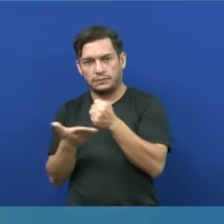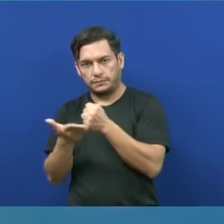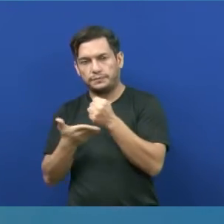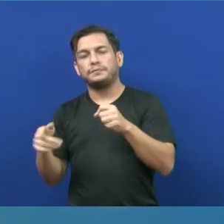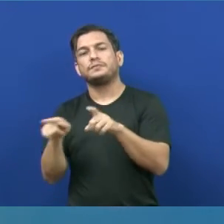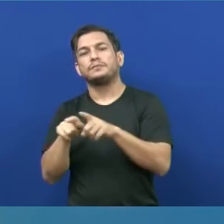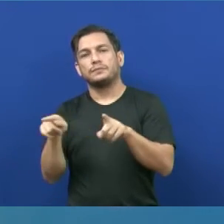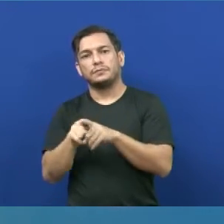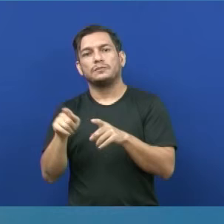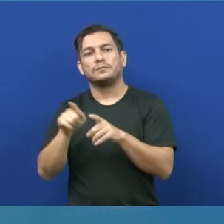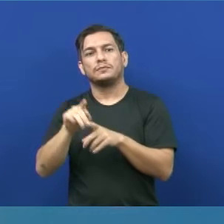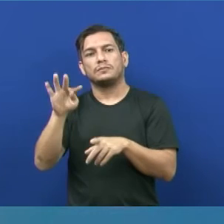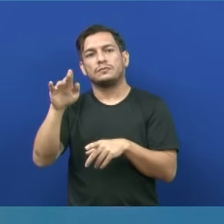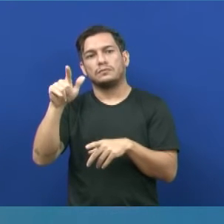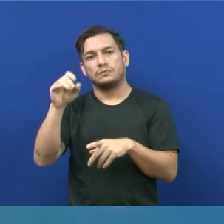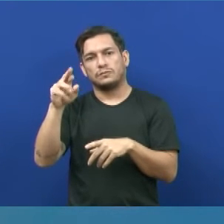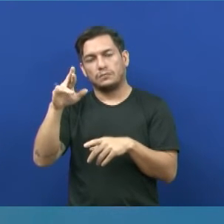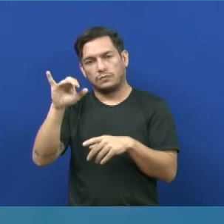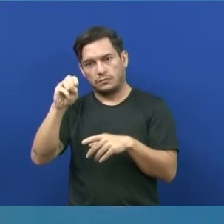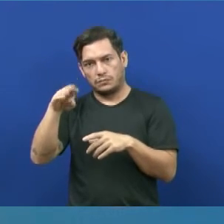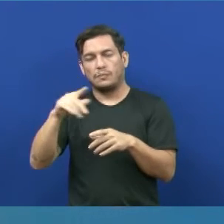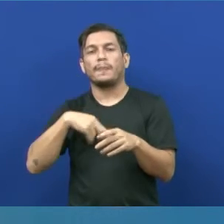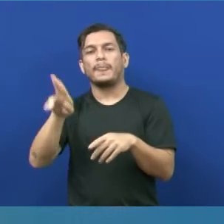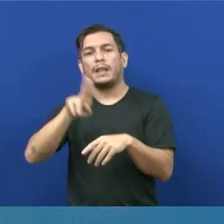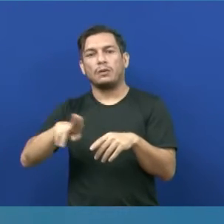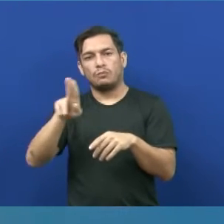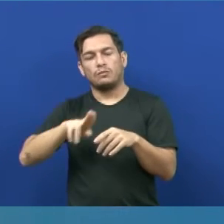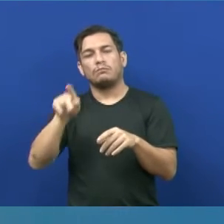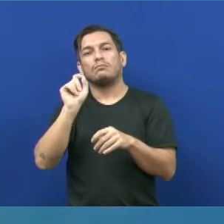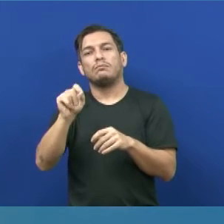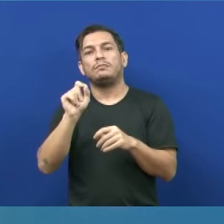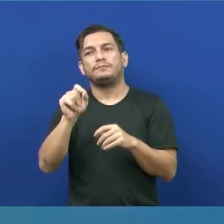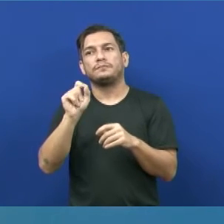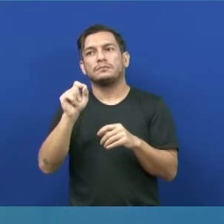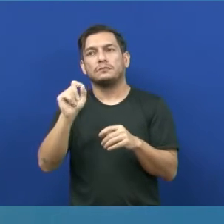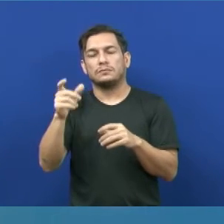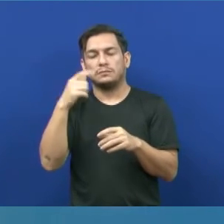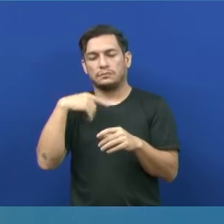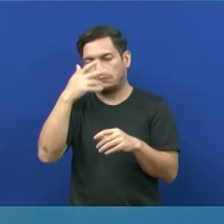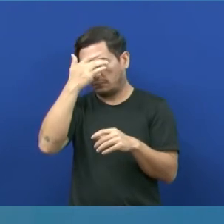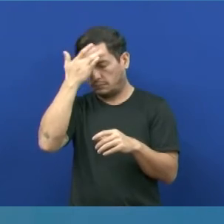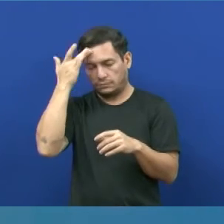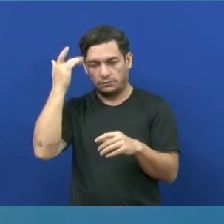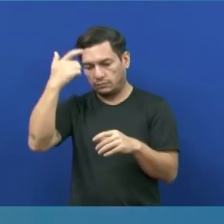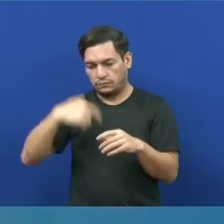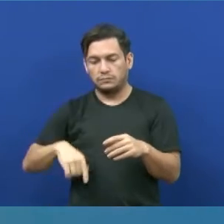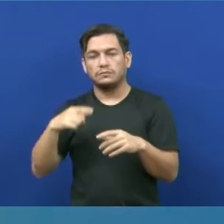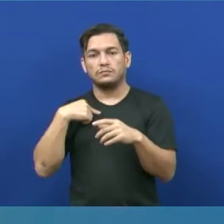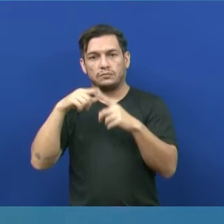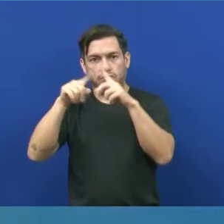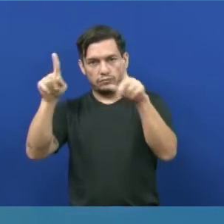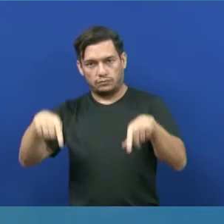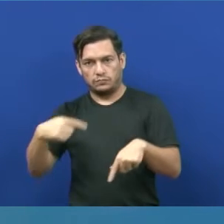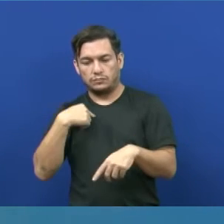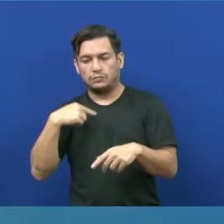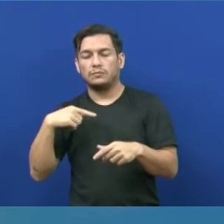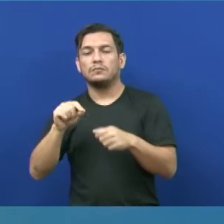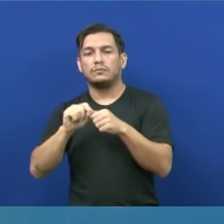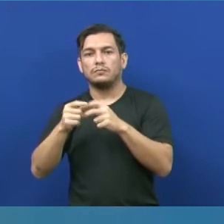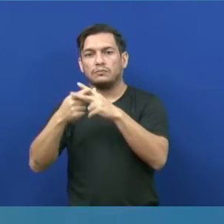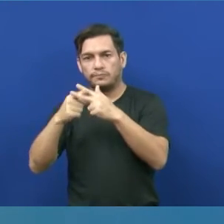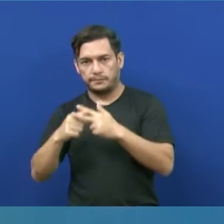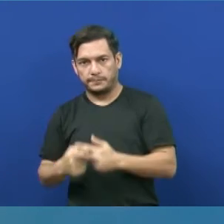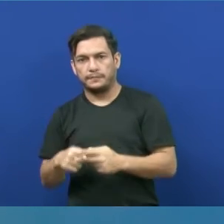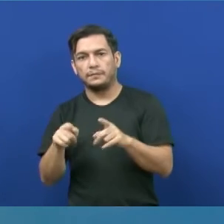baseado no Taylorismo, em que além dessa utilização, o cidadão, o empregado, o operário, ia produzir